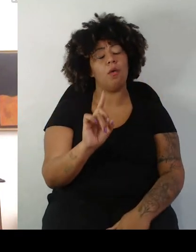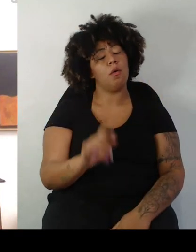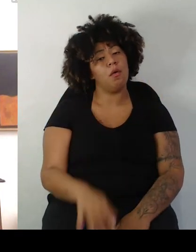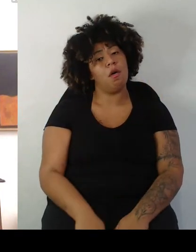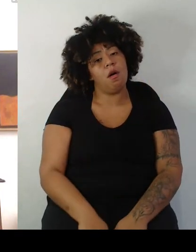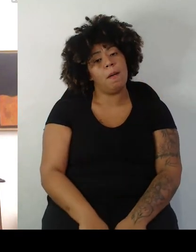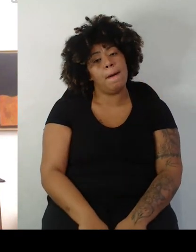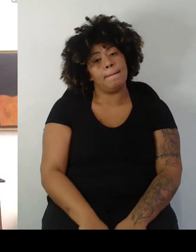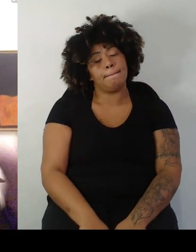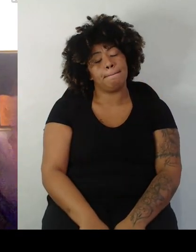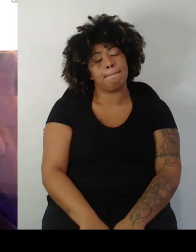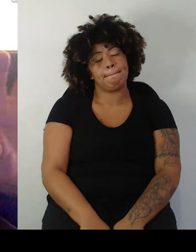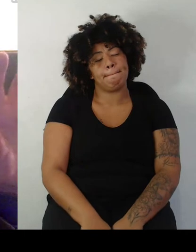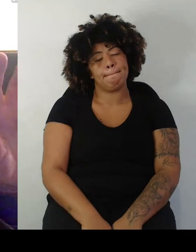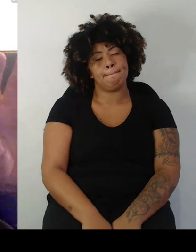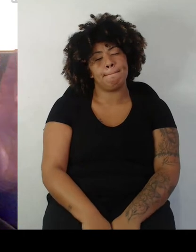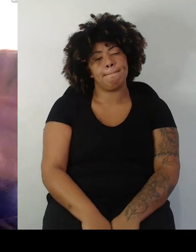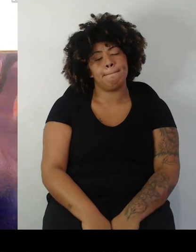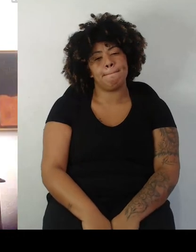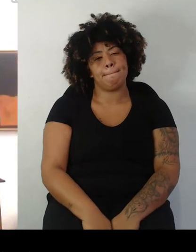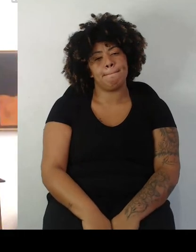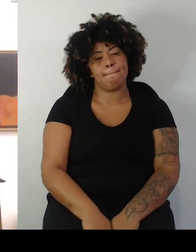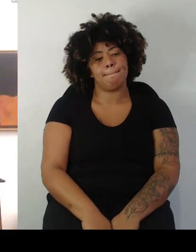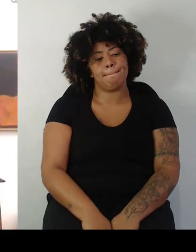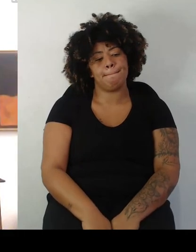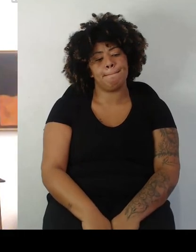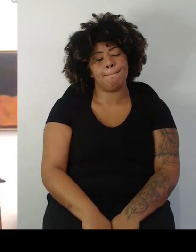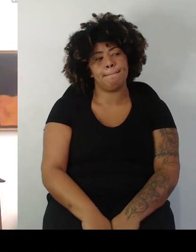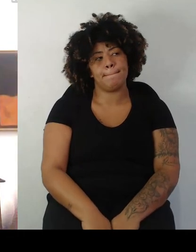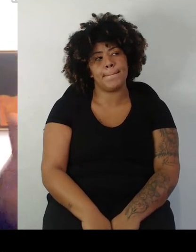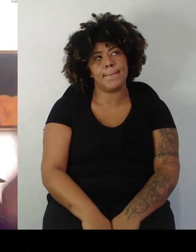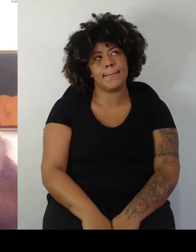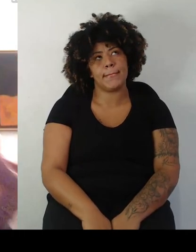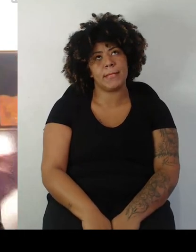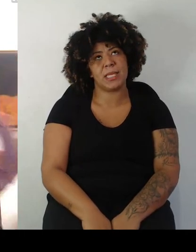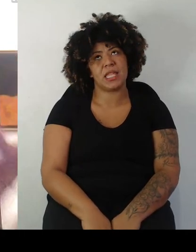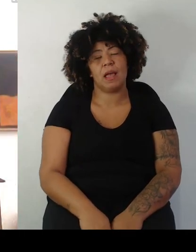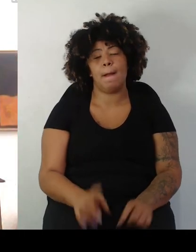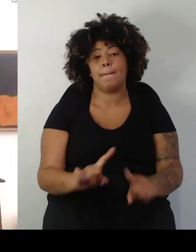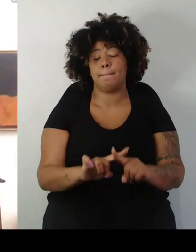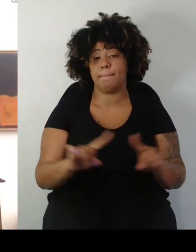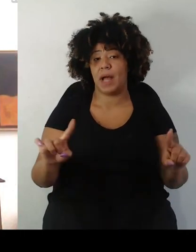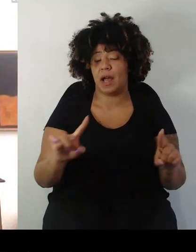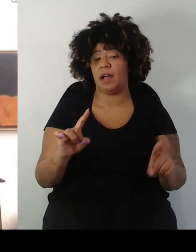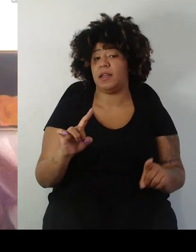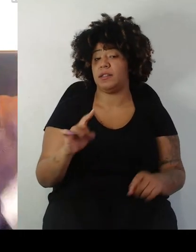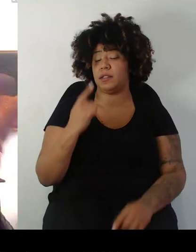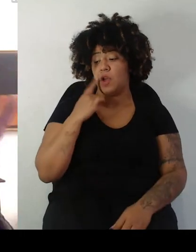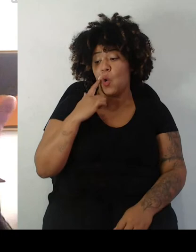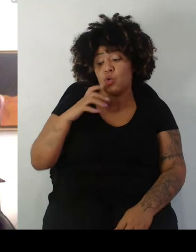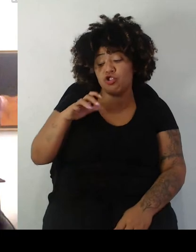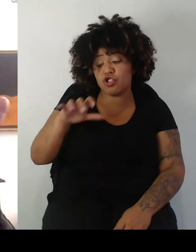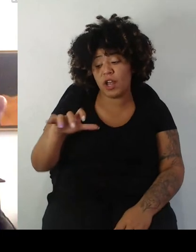mas de certa maneira a temática parecia funcionar